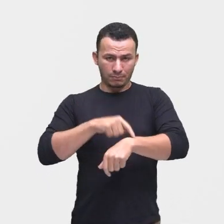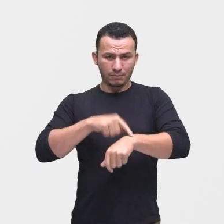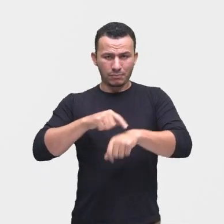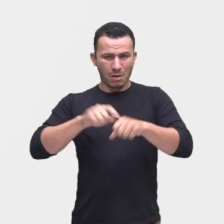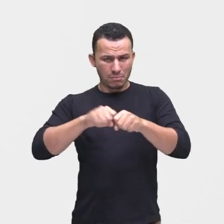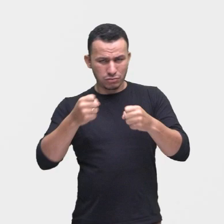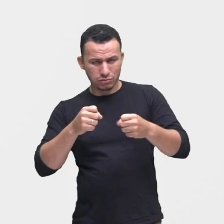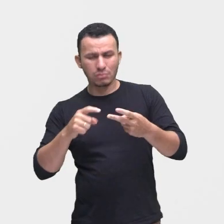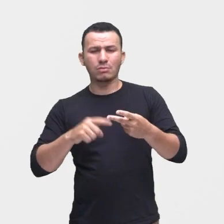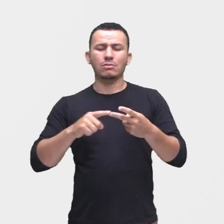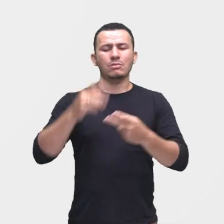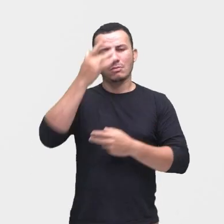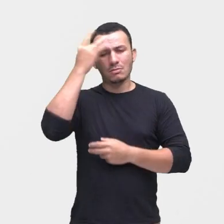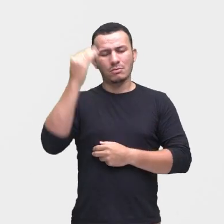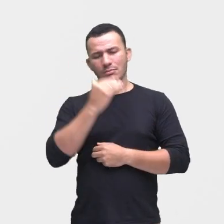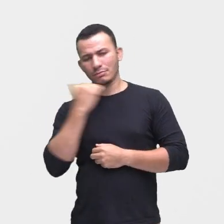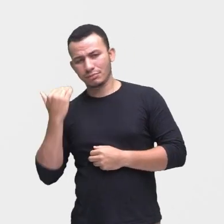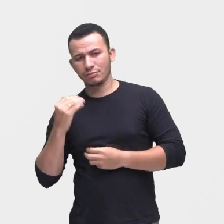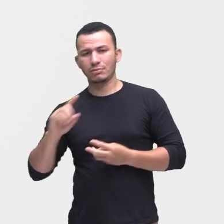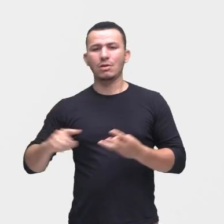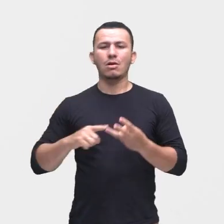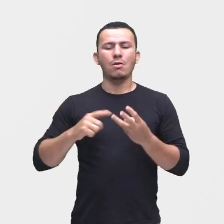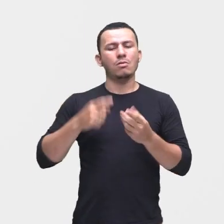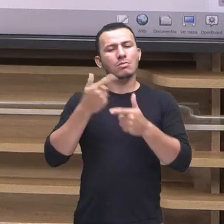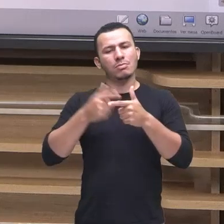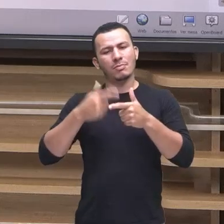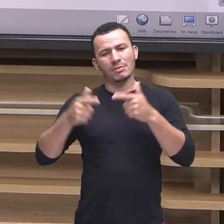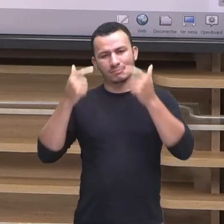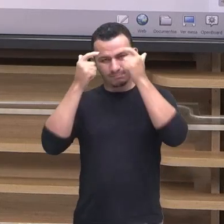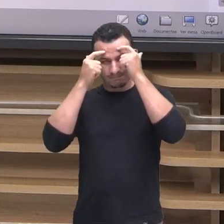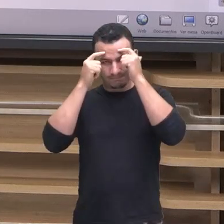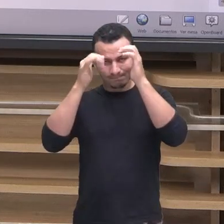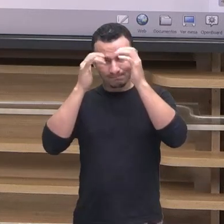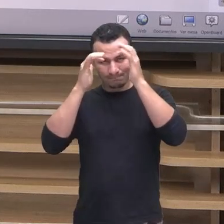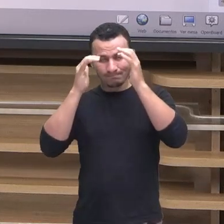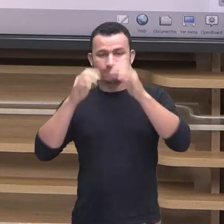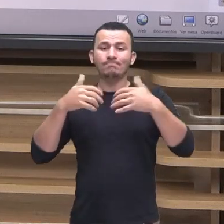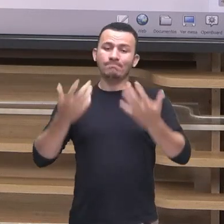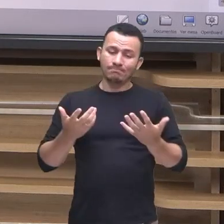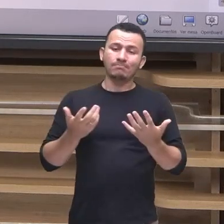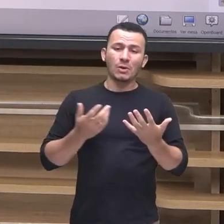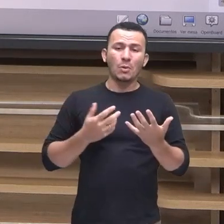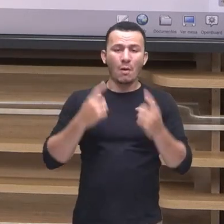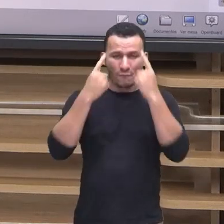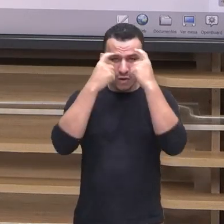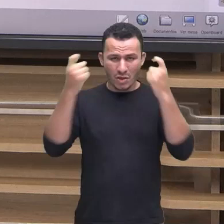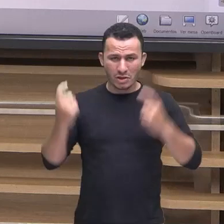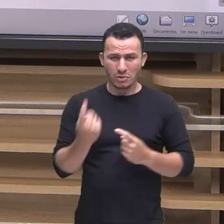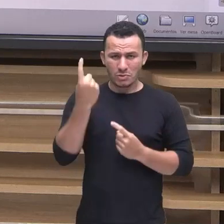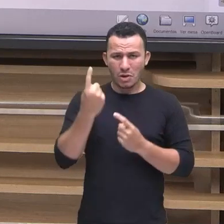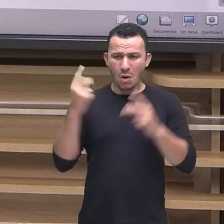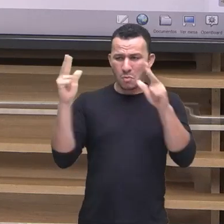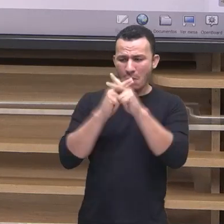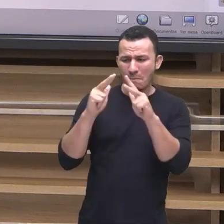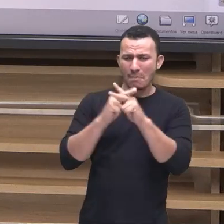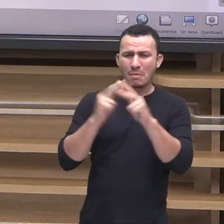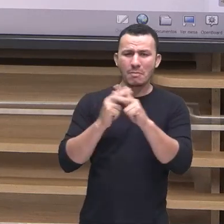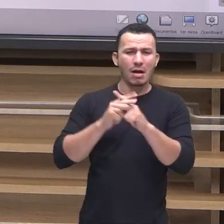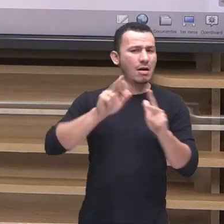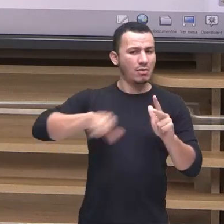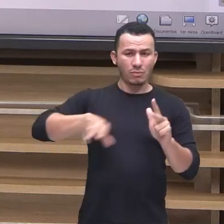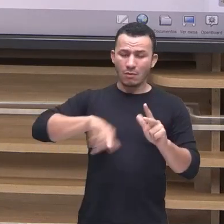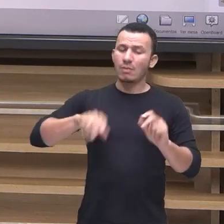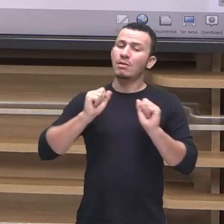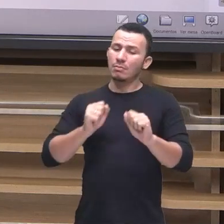e ou psicológico. Então, assim, a gente percebe que violência não é somente aquela que parte para a agressão física. Ela